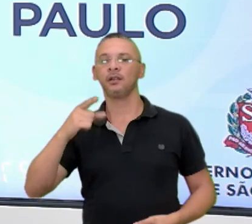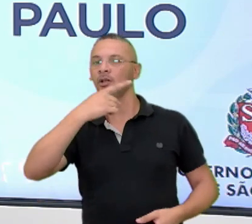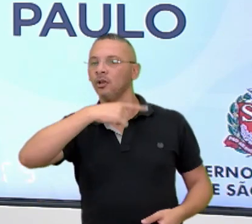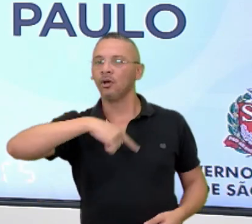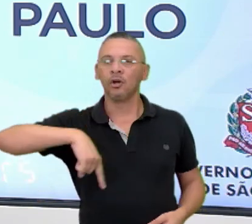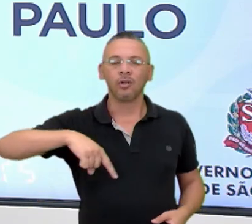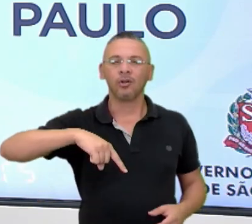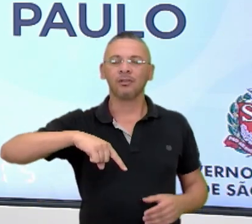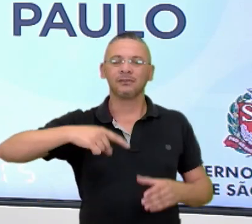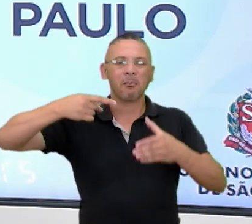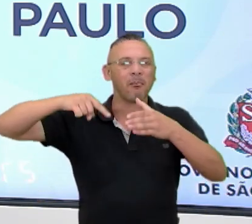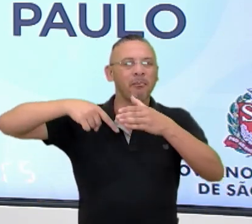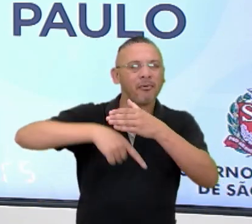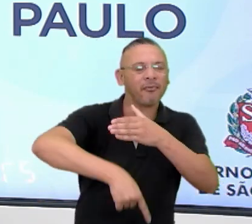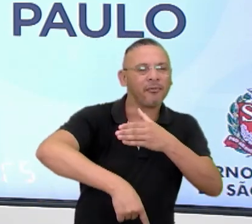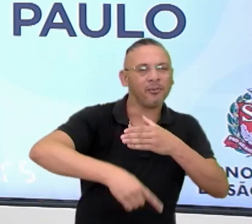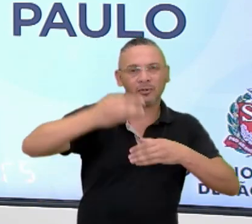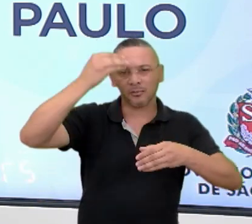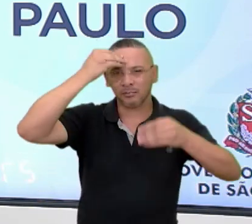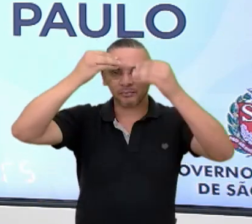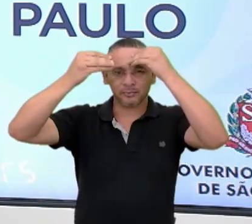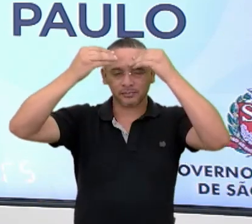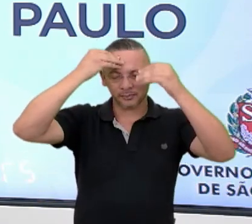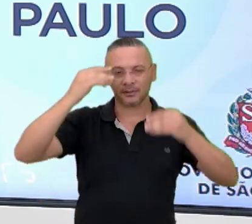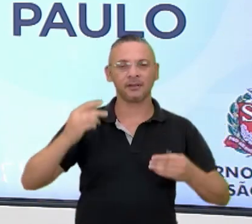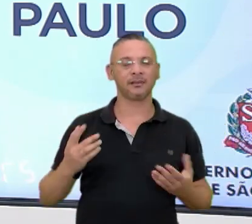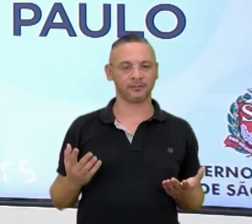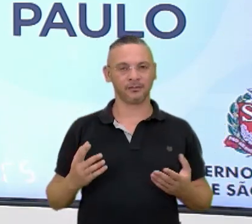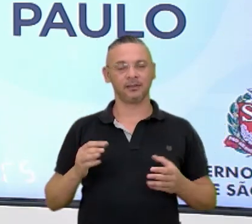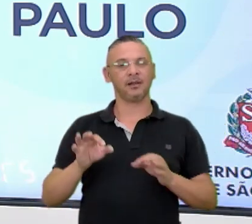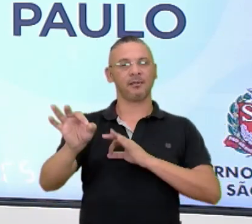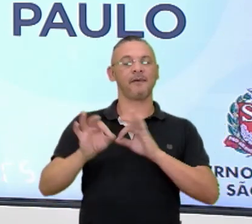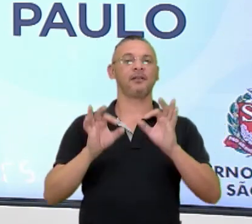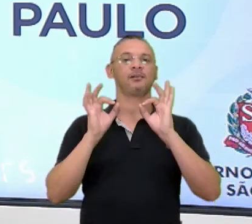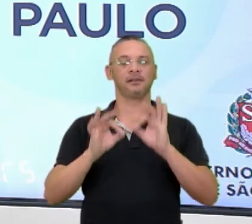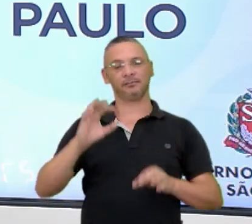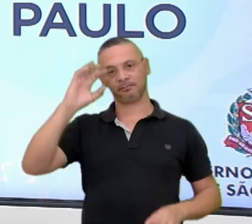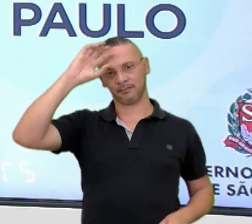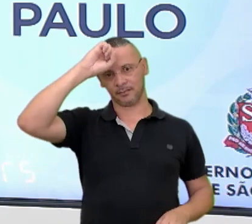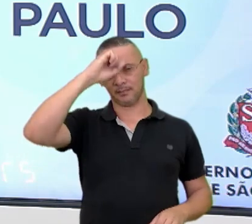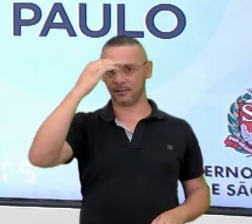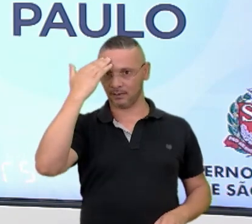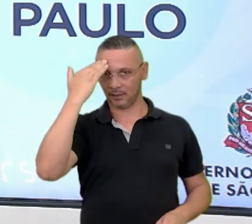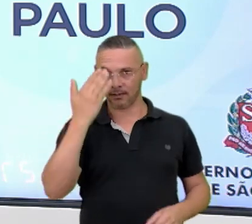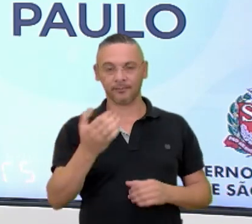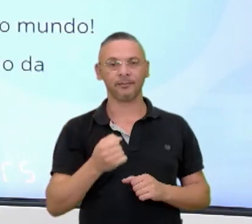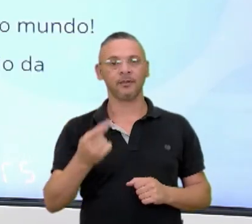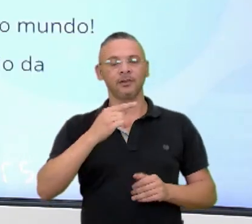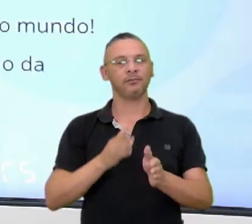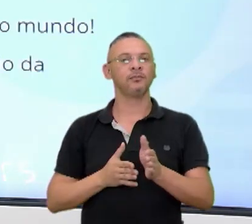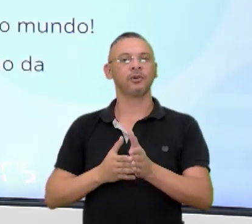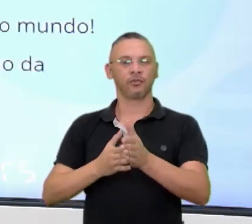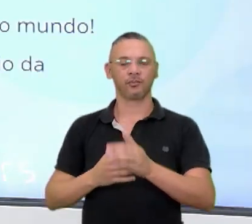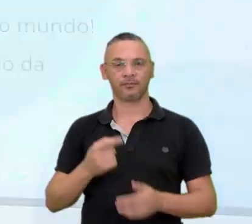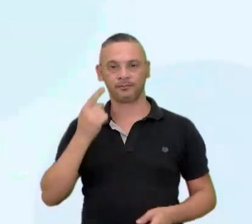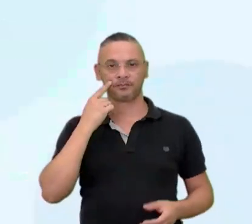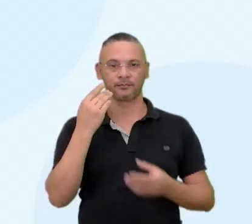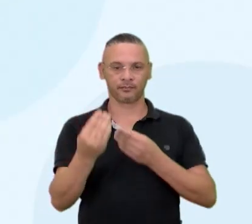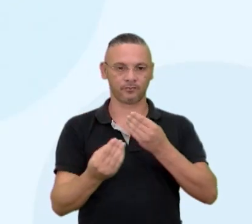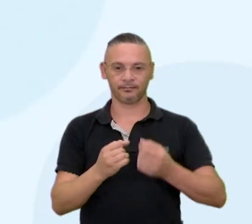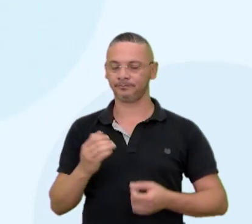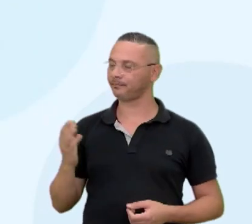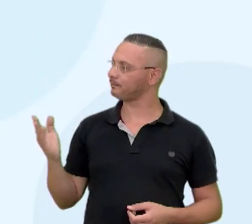Sabe o que é isso? Quando é necessário oxigênio, porque você estará preparado para isso. Entendeu a metáfora? Então, seguiremos adiante. Vamos lá então, só para tudo